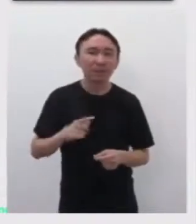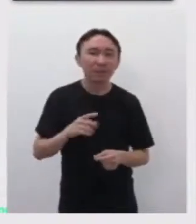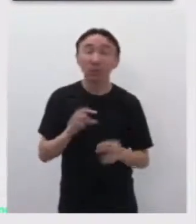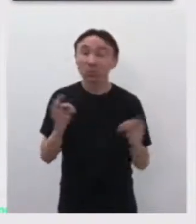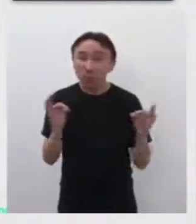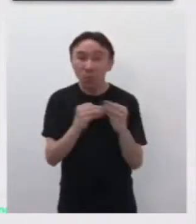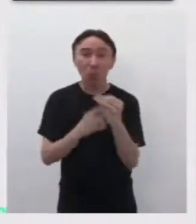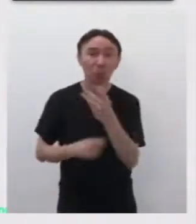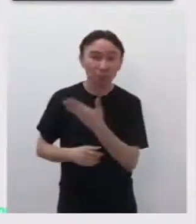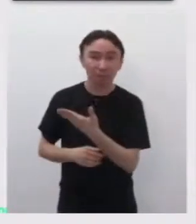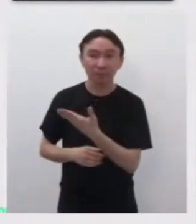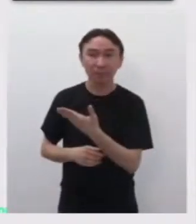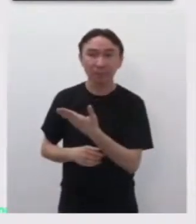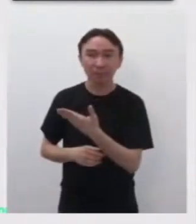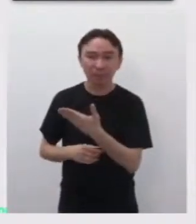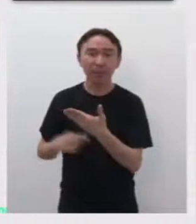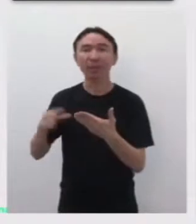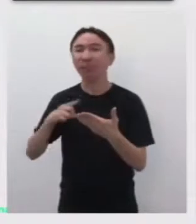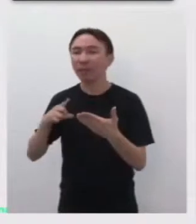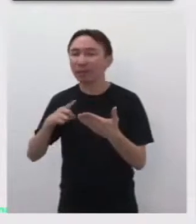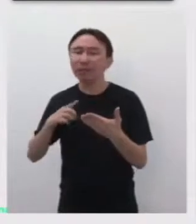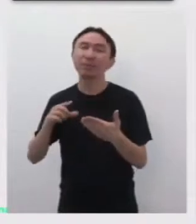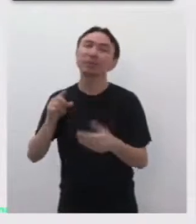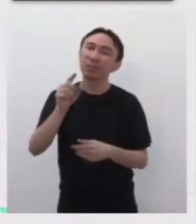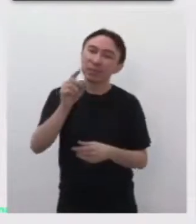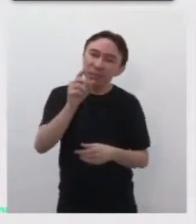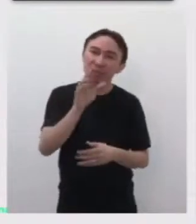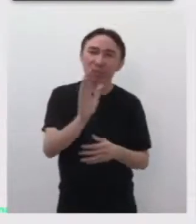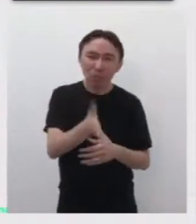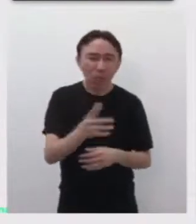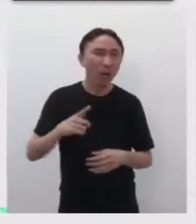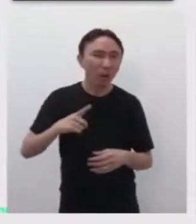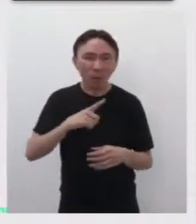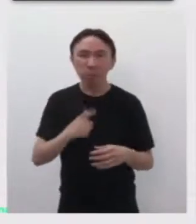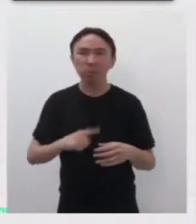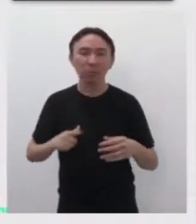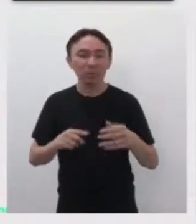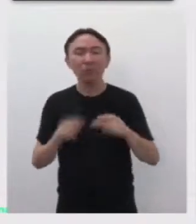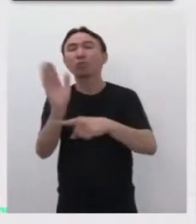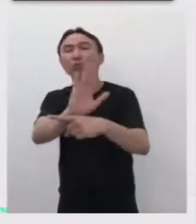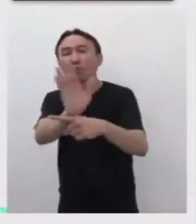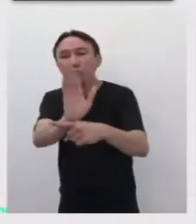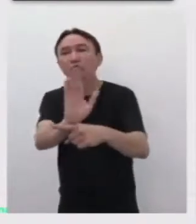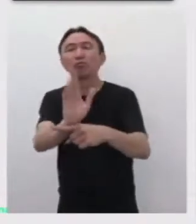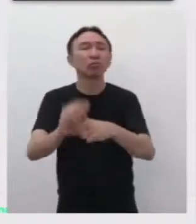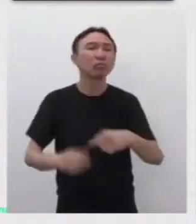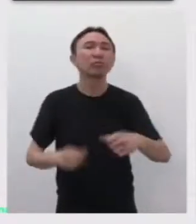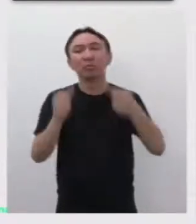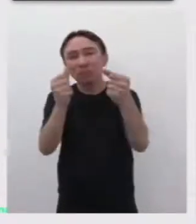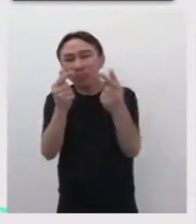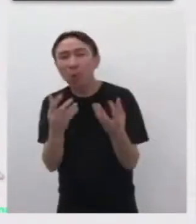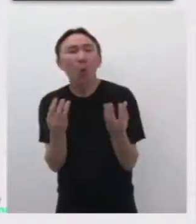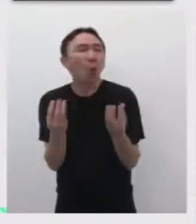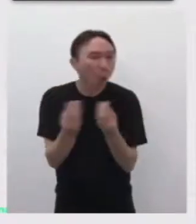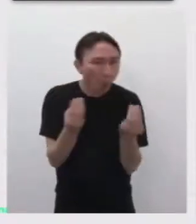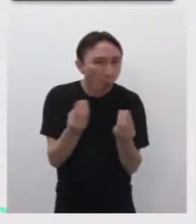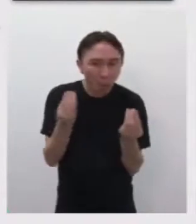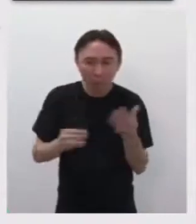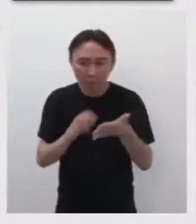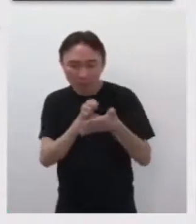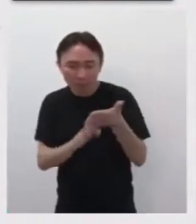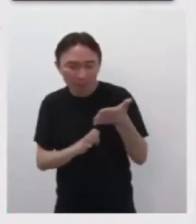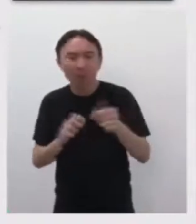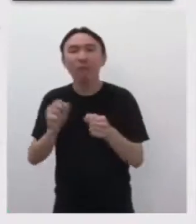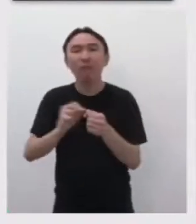eles, olha, não só tem uma solução, assim como tem um vídeo explicando como resolve esse exercício, né?